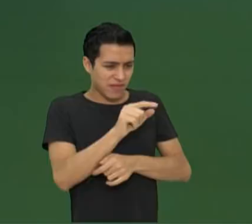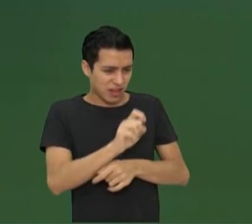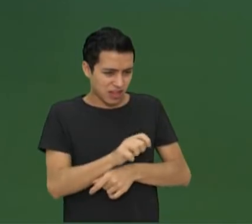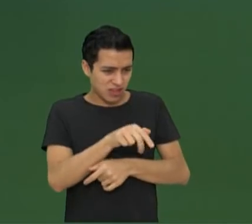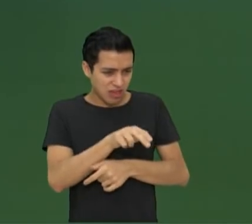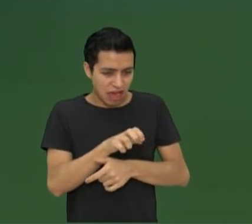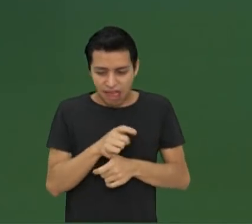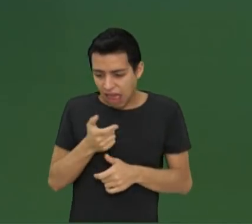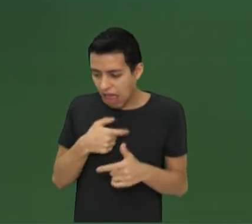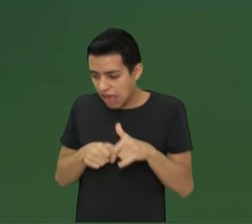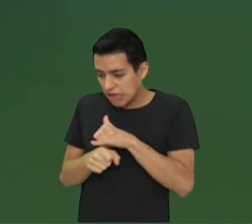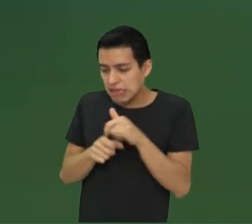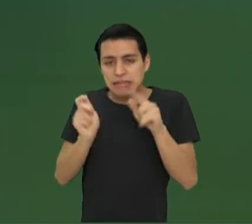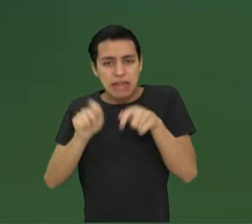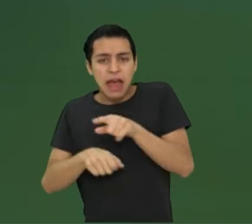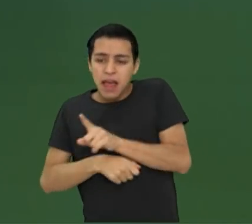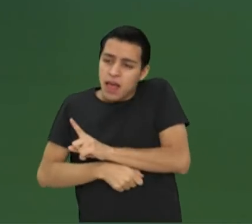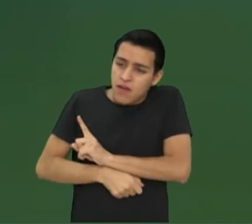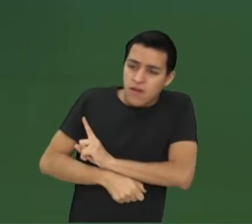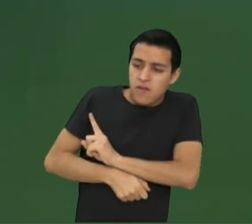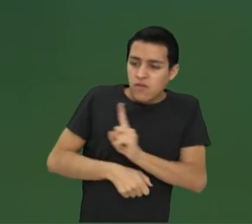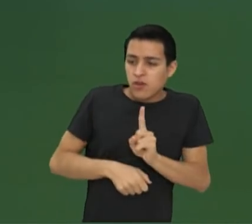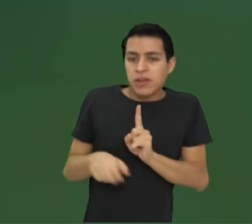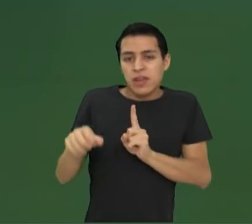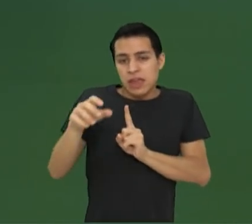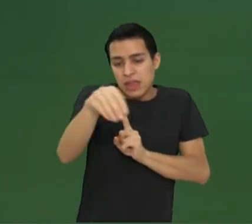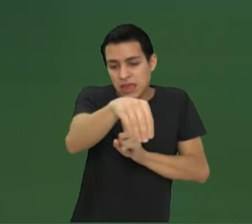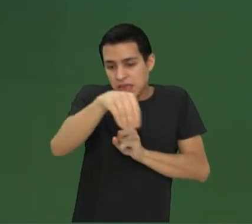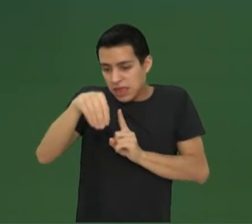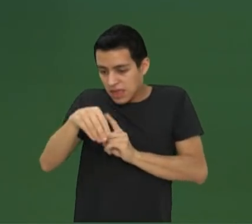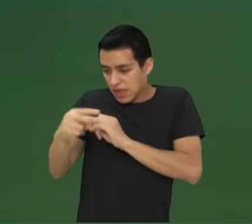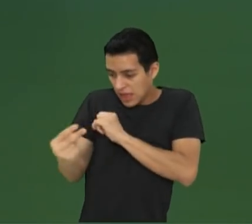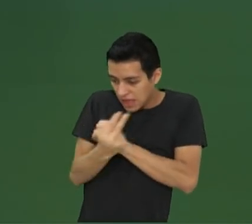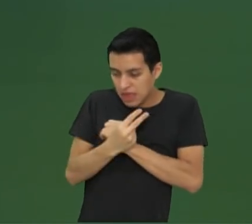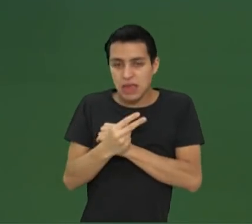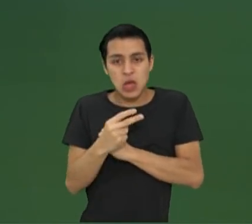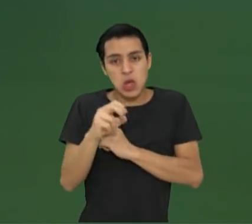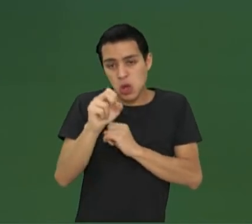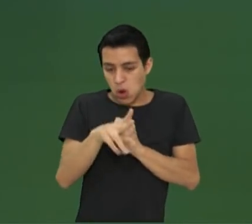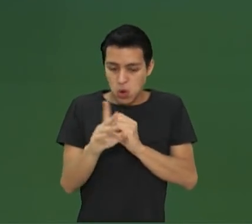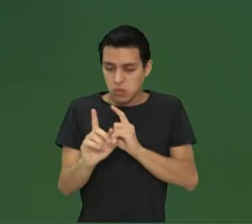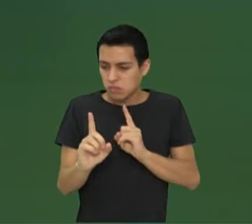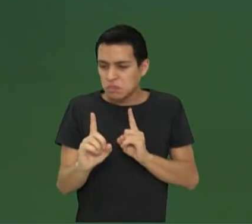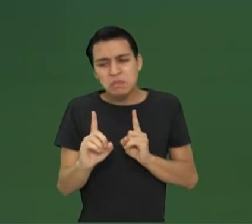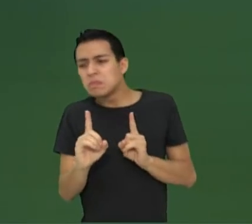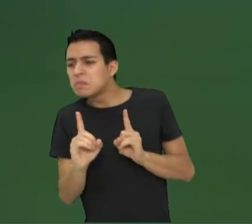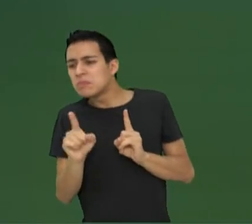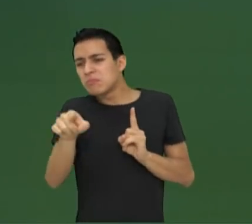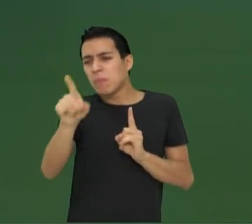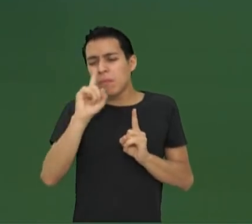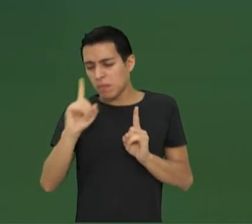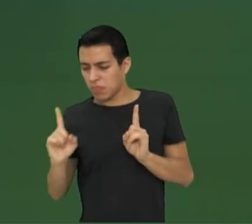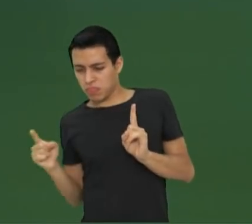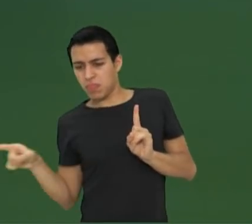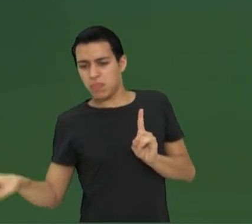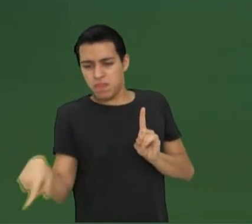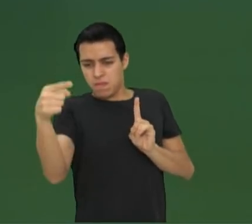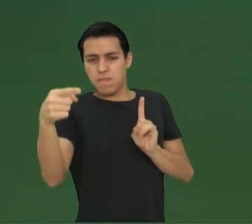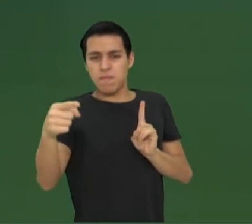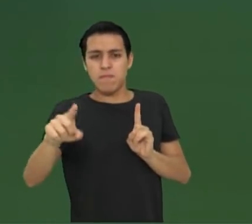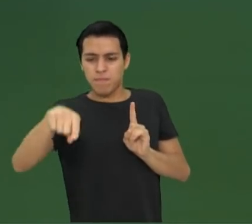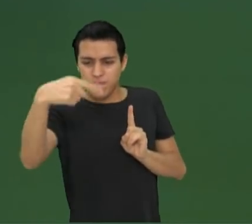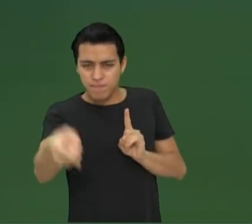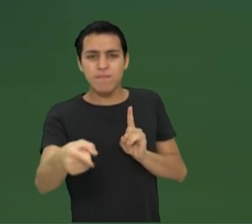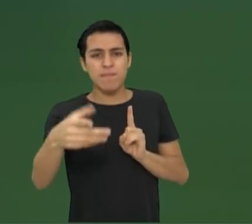tem a chance de fugir, você tem a chance de proteger, você tem a chance de capturar a peça que está te dando xeque. Então, isso